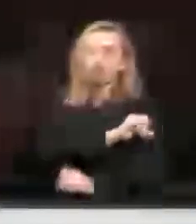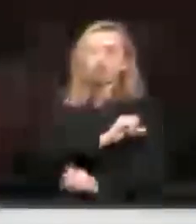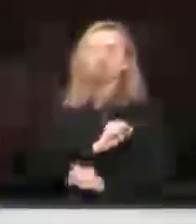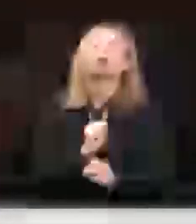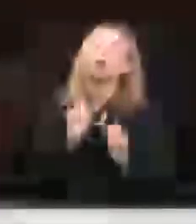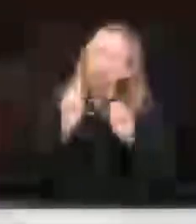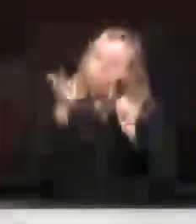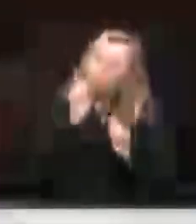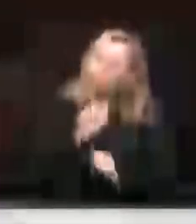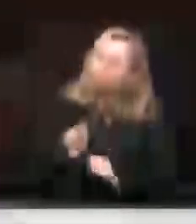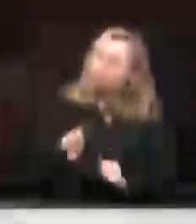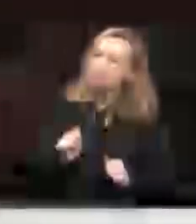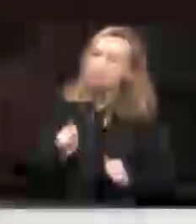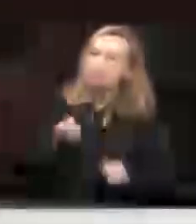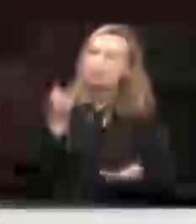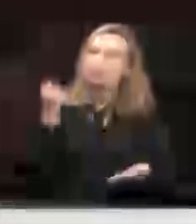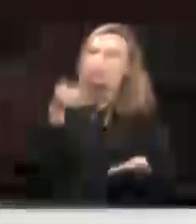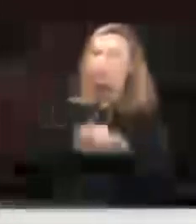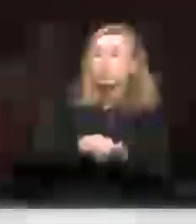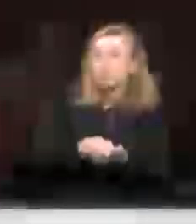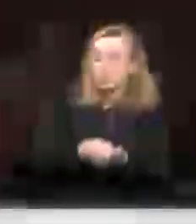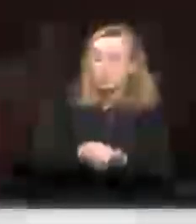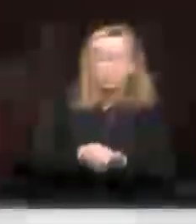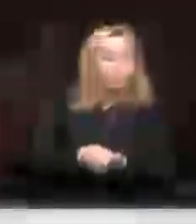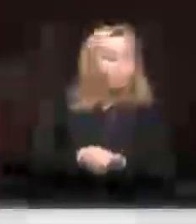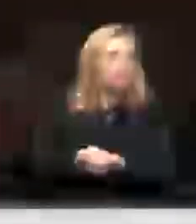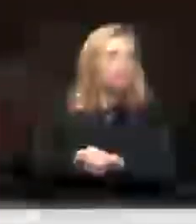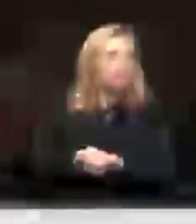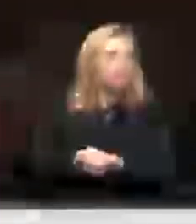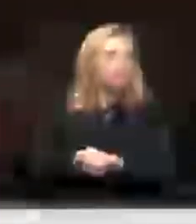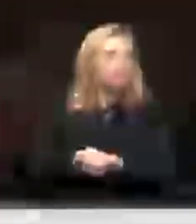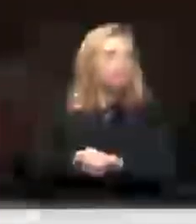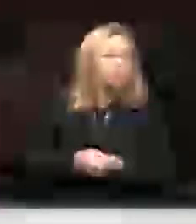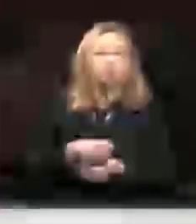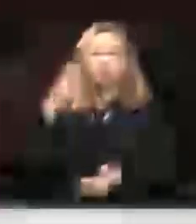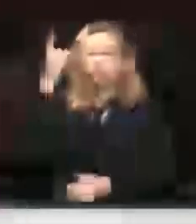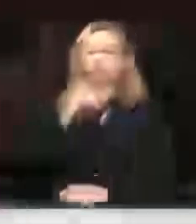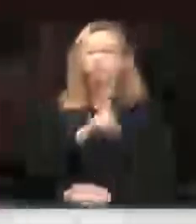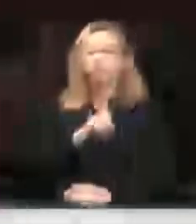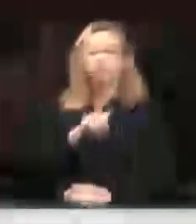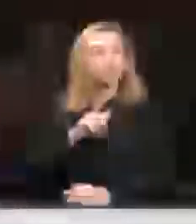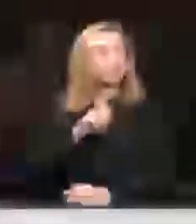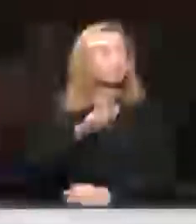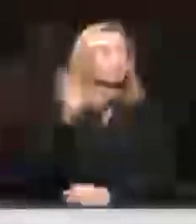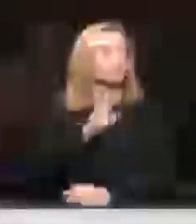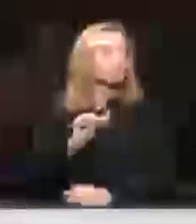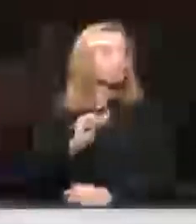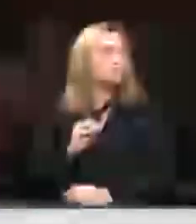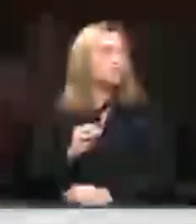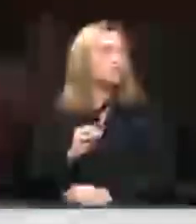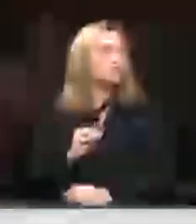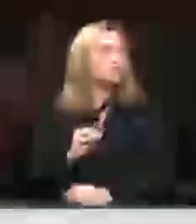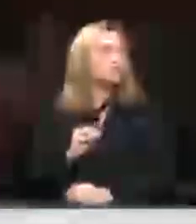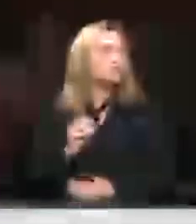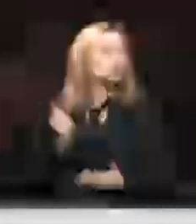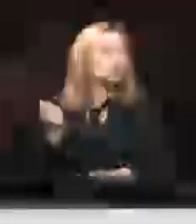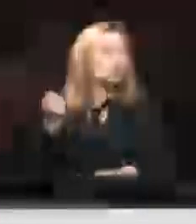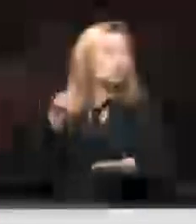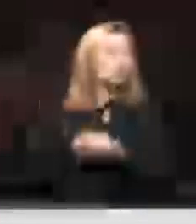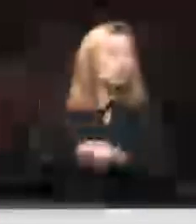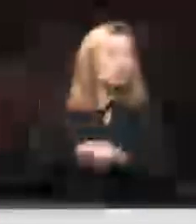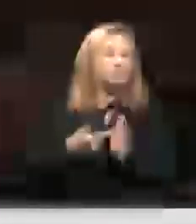cumprir, e aí vai um pouco na direção do pronunciamento do deputado Luiz Paulo, consiga cumprir aquilo que foi